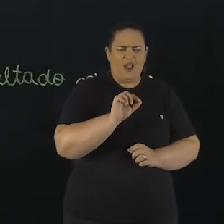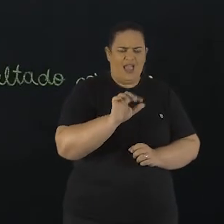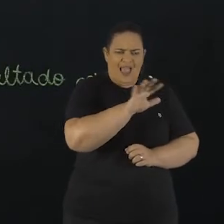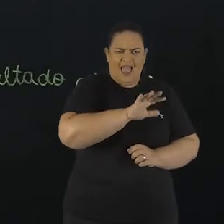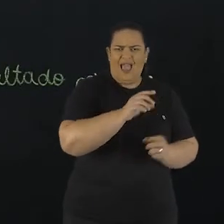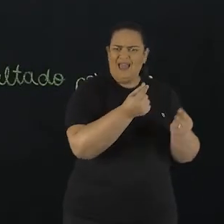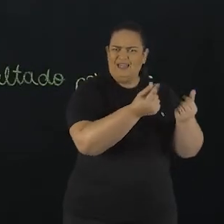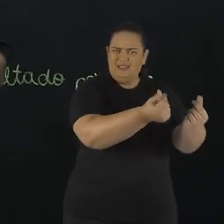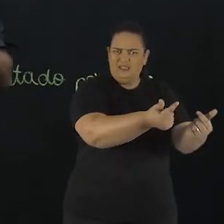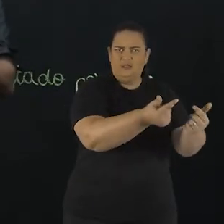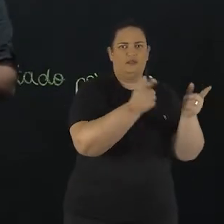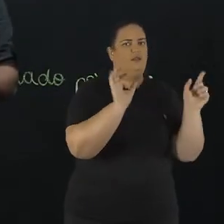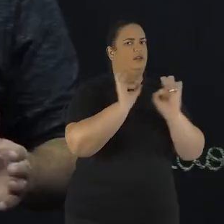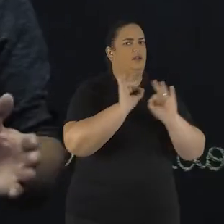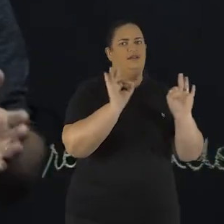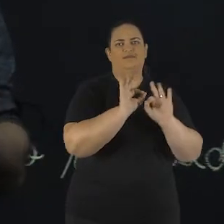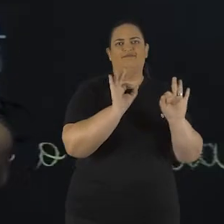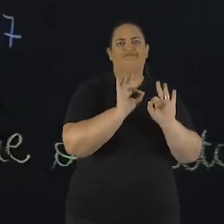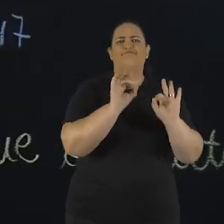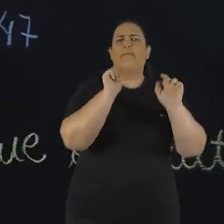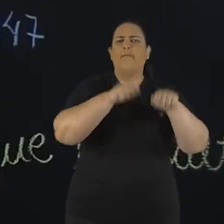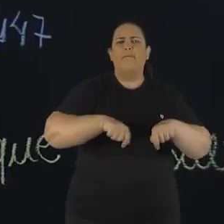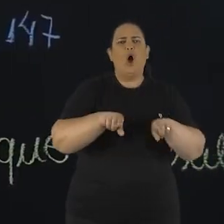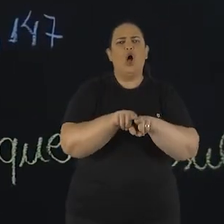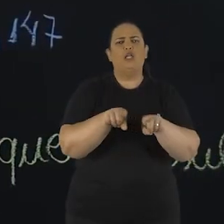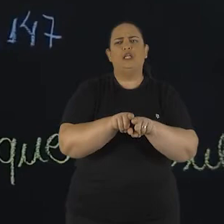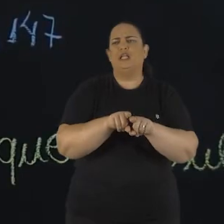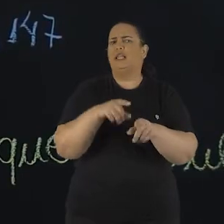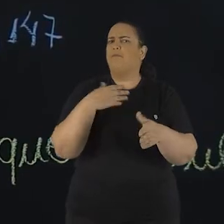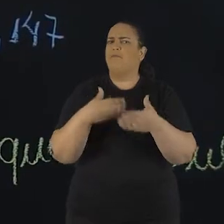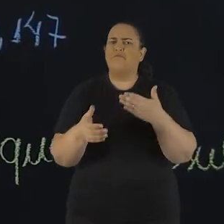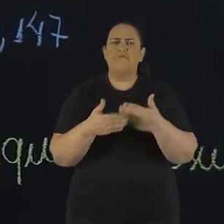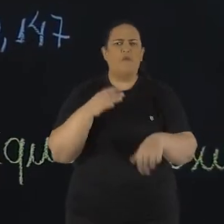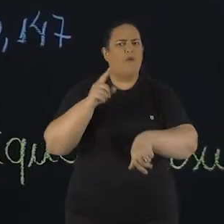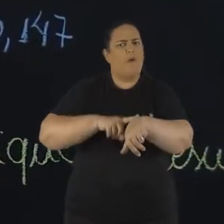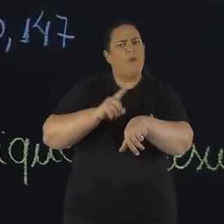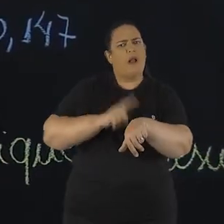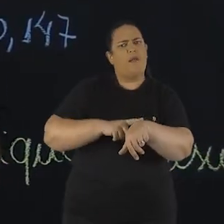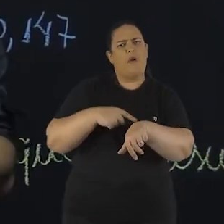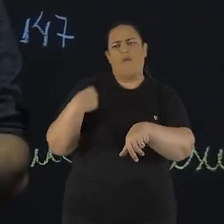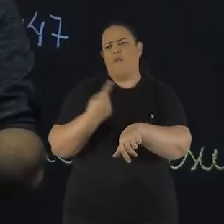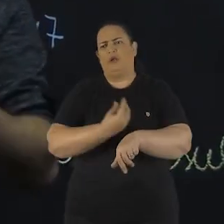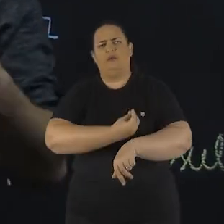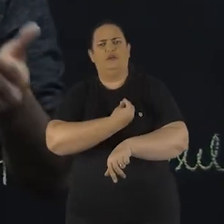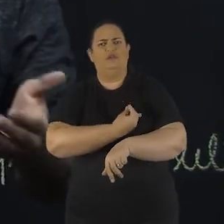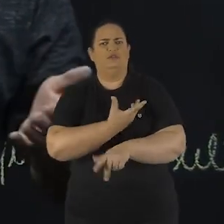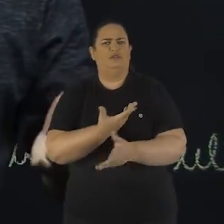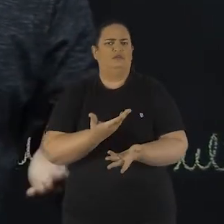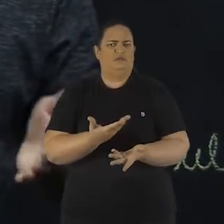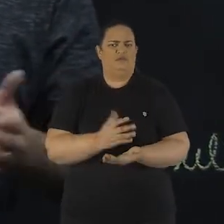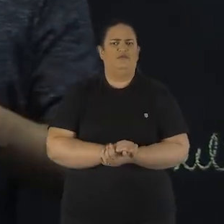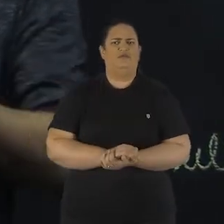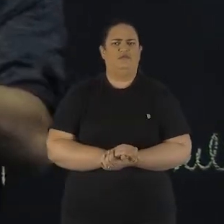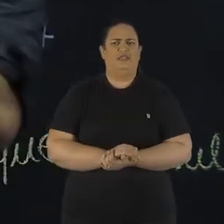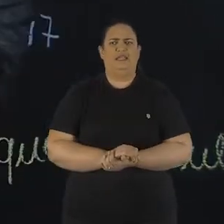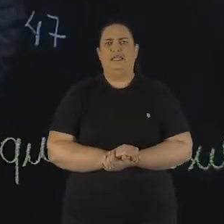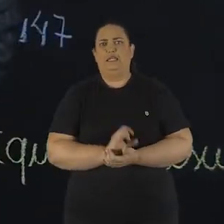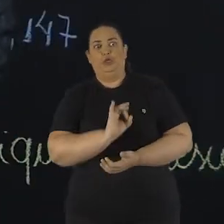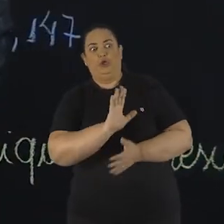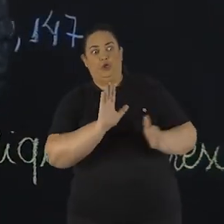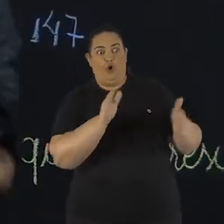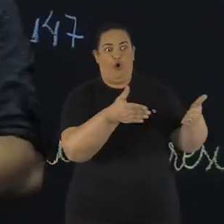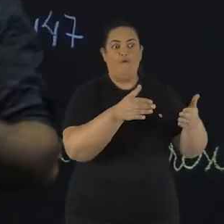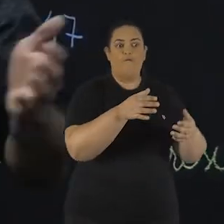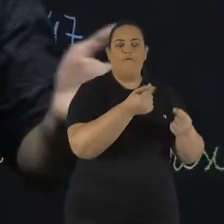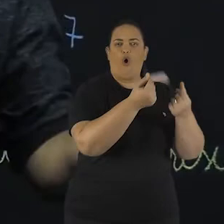operações financeiras. Eu posso trabalhar qualquer situação do nosso cotidiano também, sem a necessidade de ter